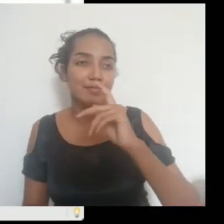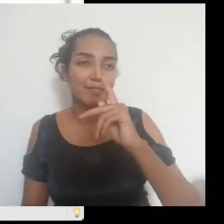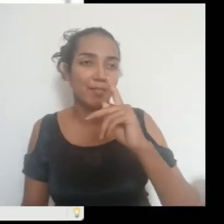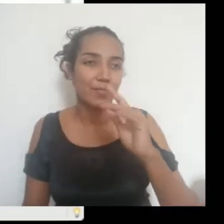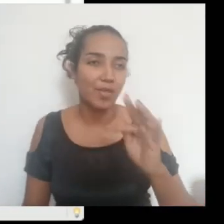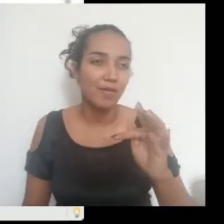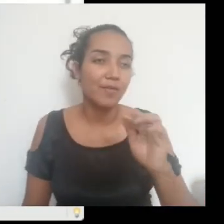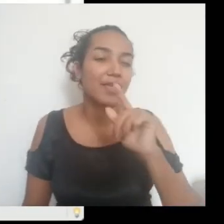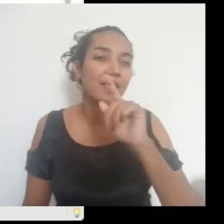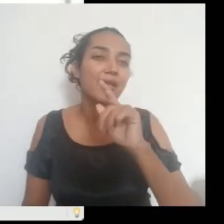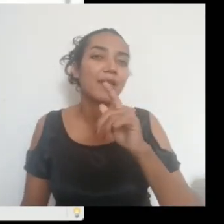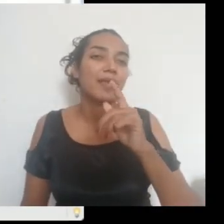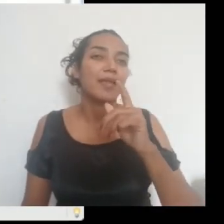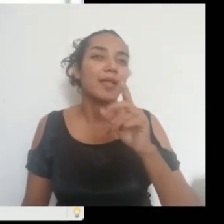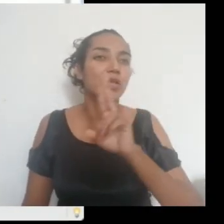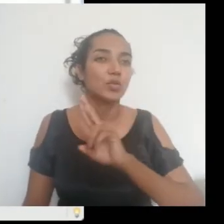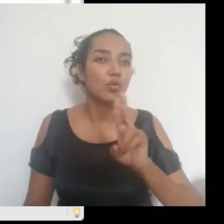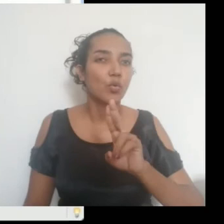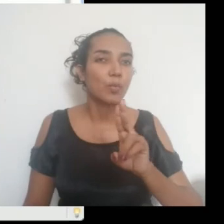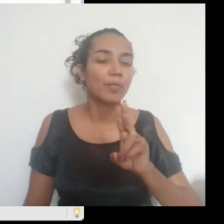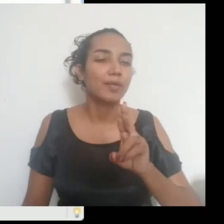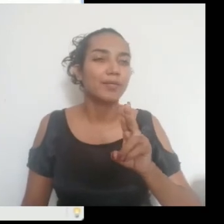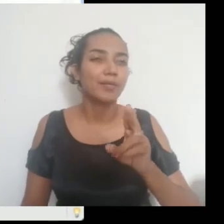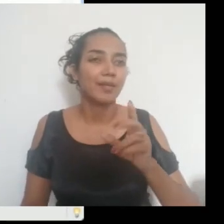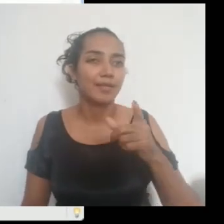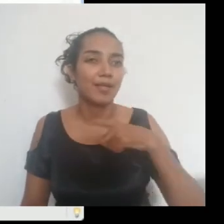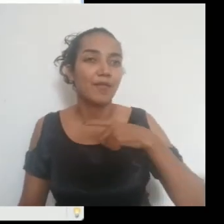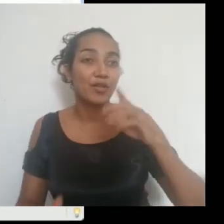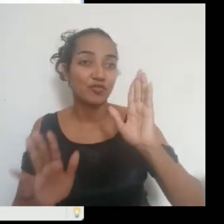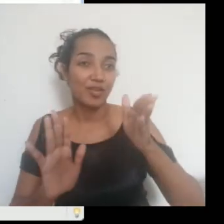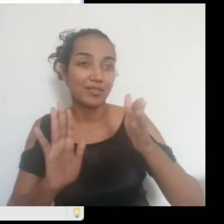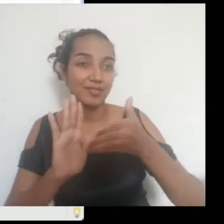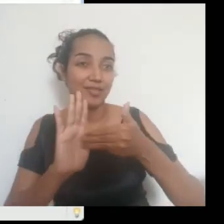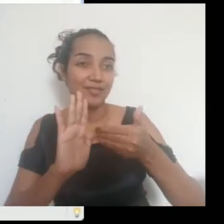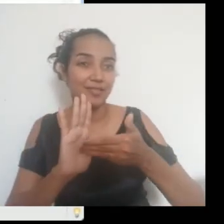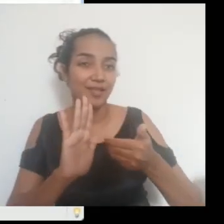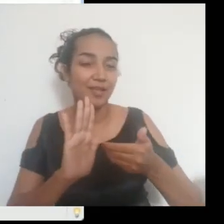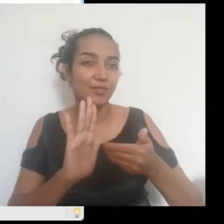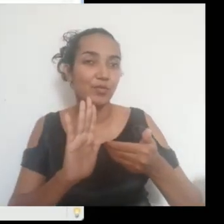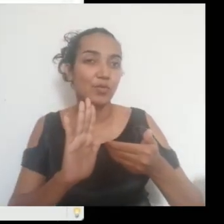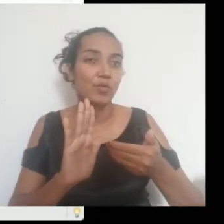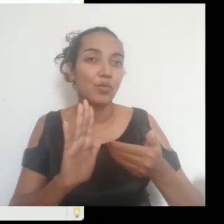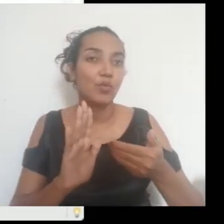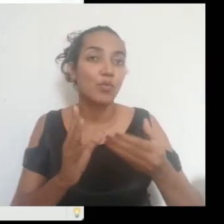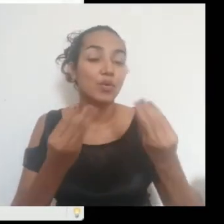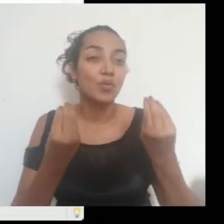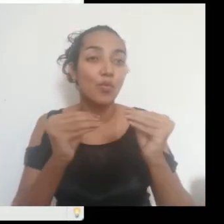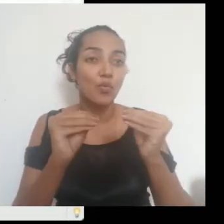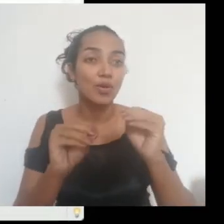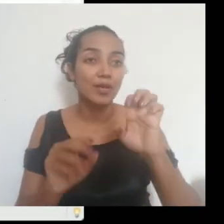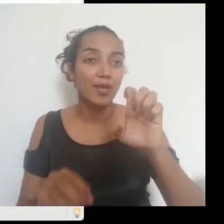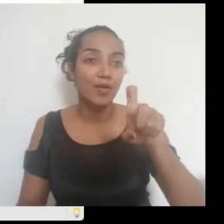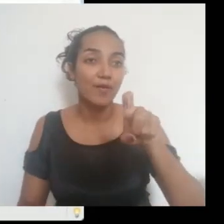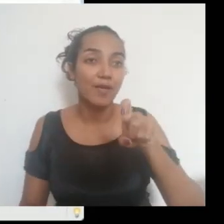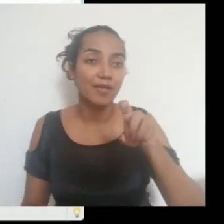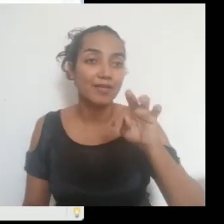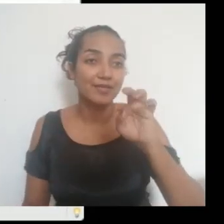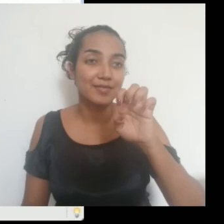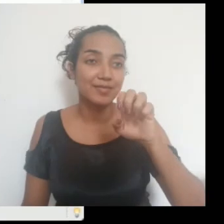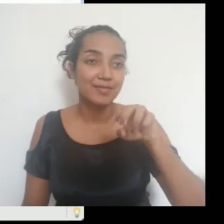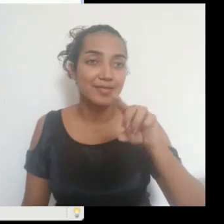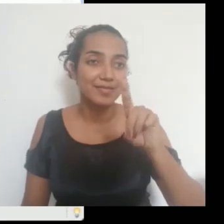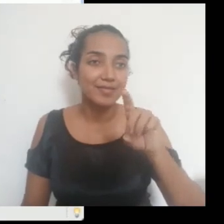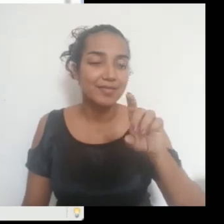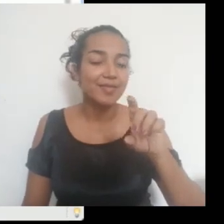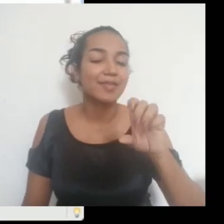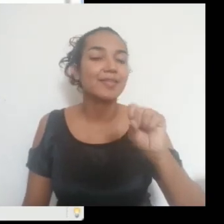e setNome estava com erro, porque eu havia removido da classe professor. A partir do momento que eu coloquei o extends, esse método passou a